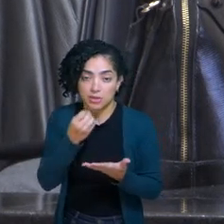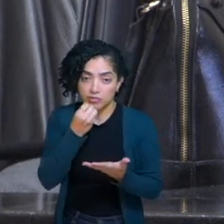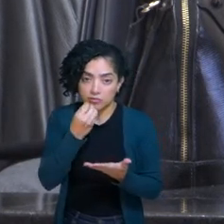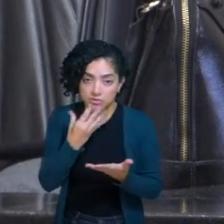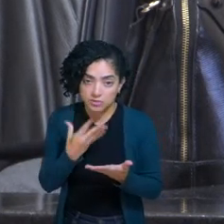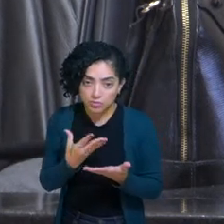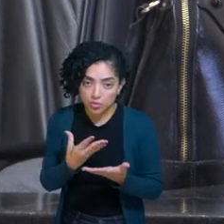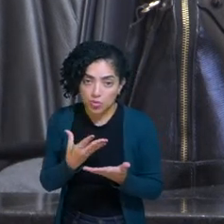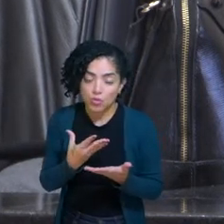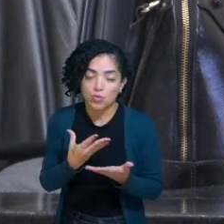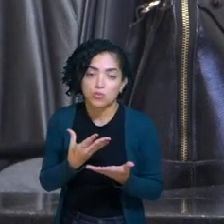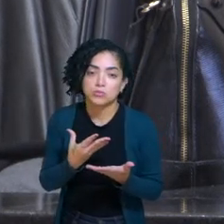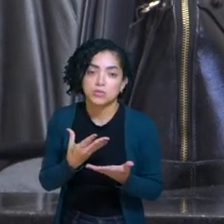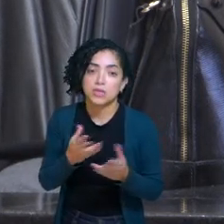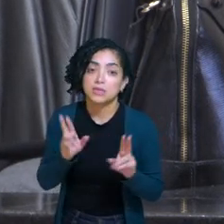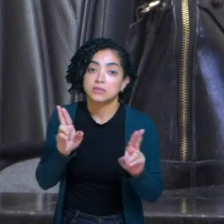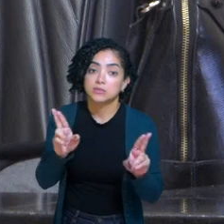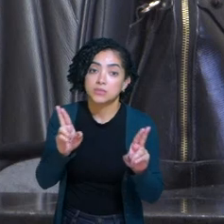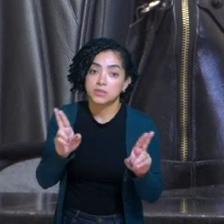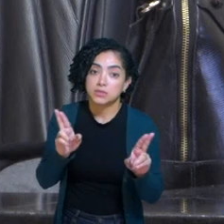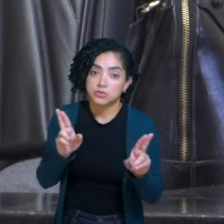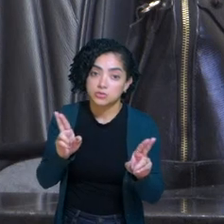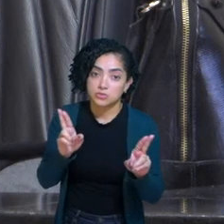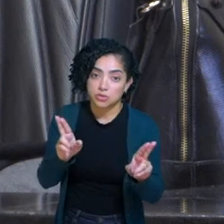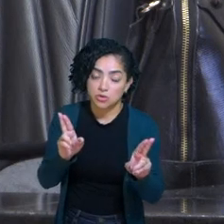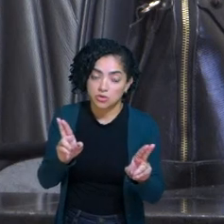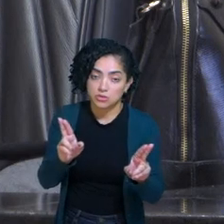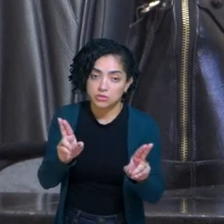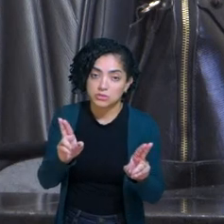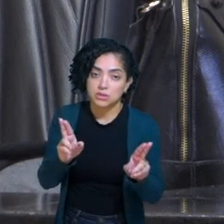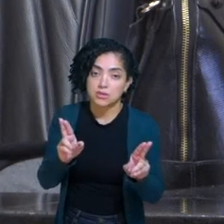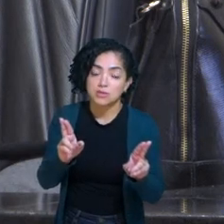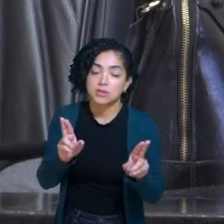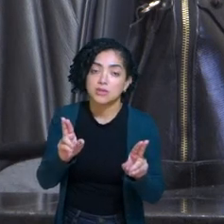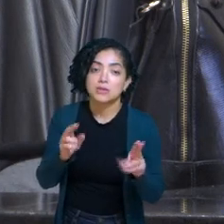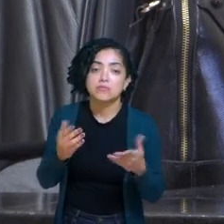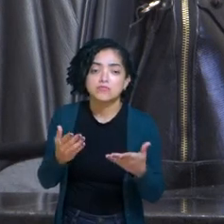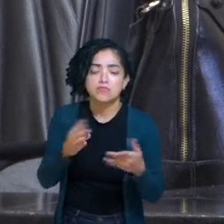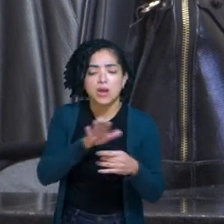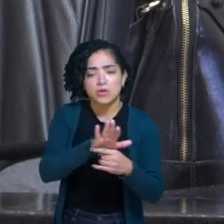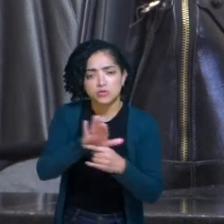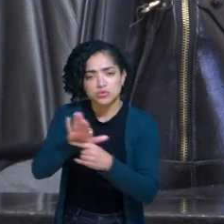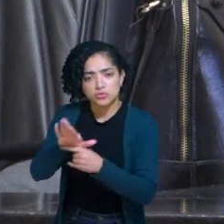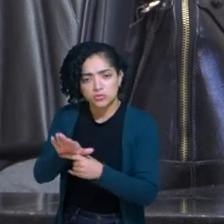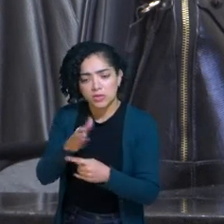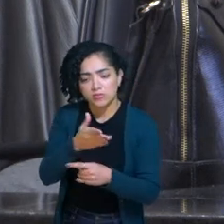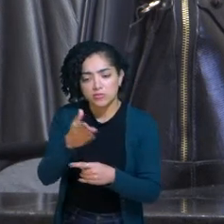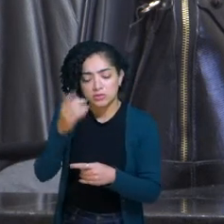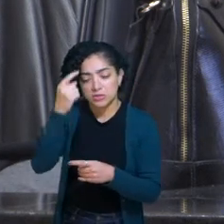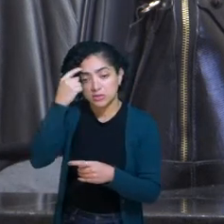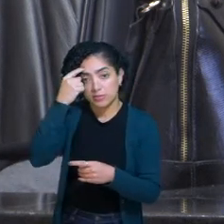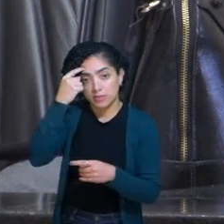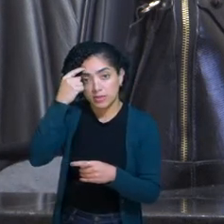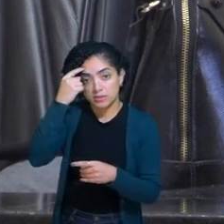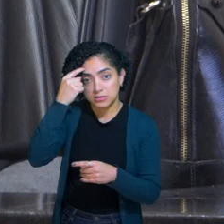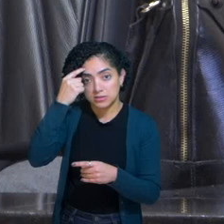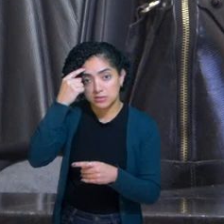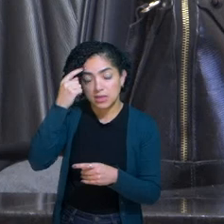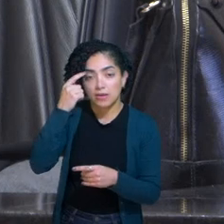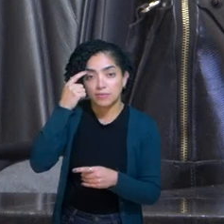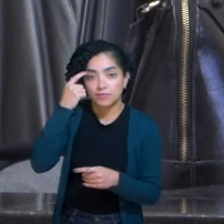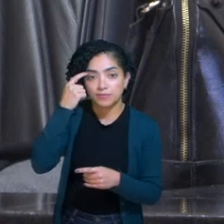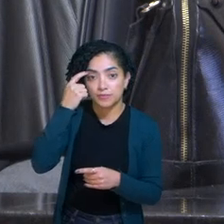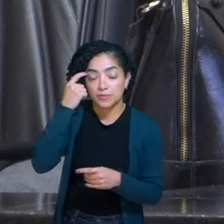fosse esperançosa e que acima de tudo pudesse ajudar dá-los a pensar no curso de de